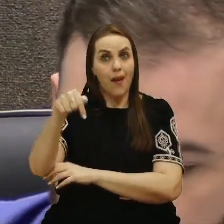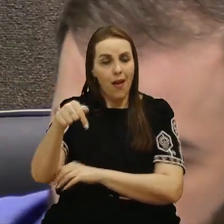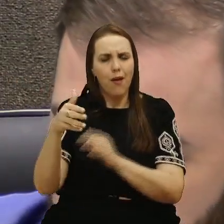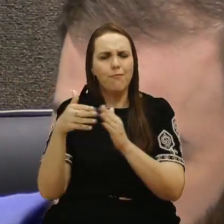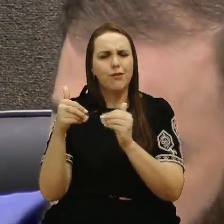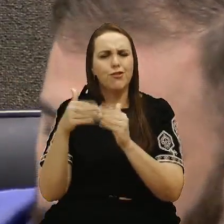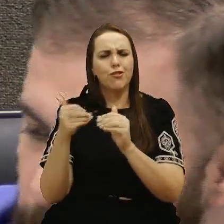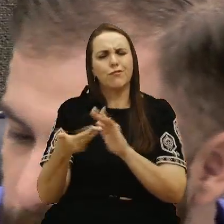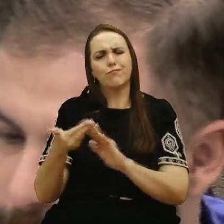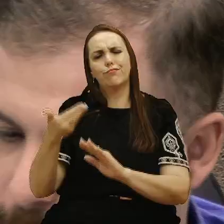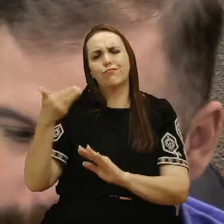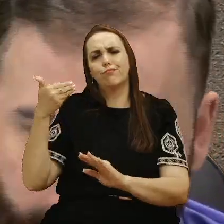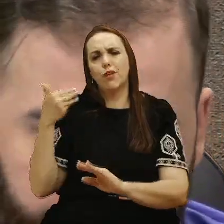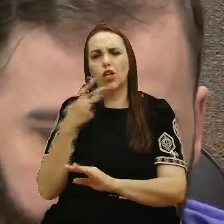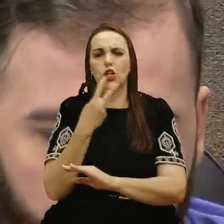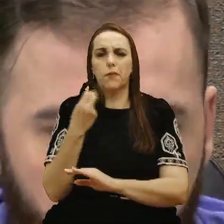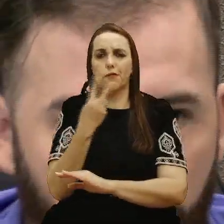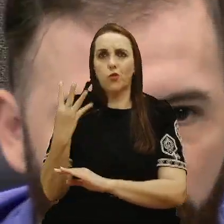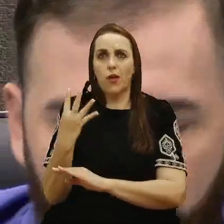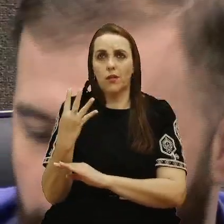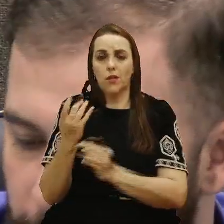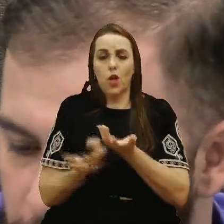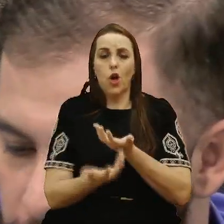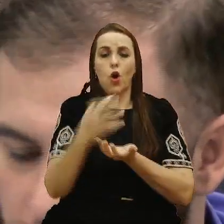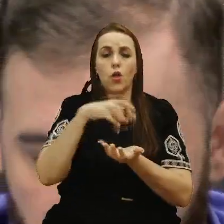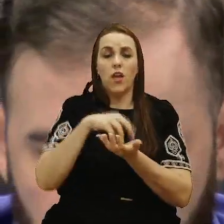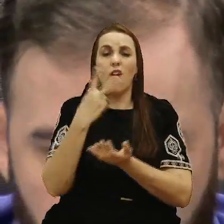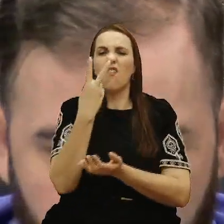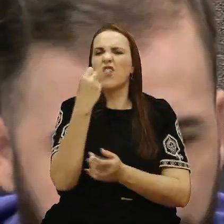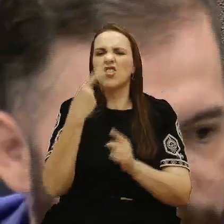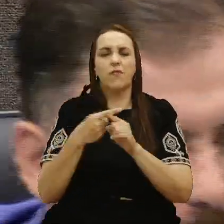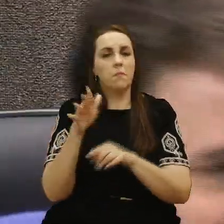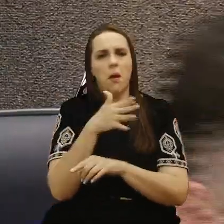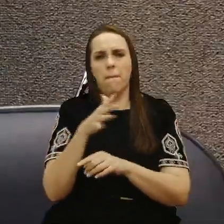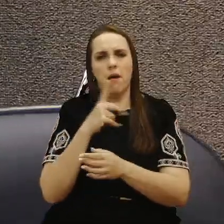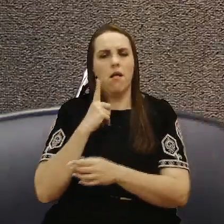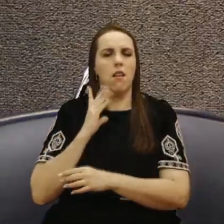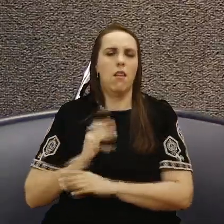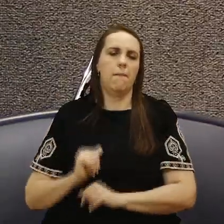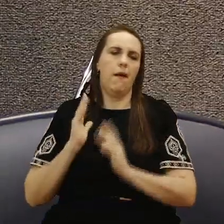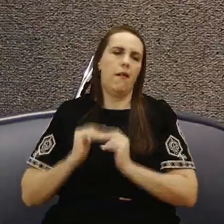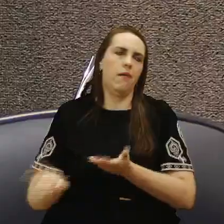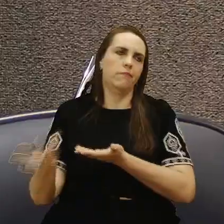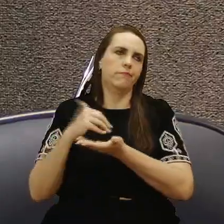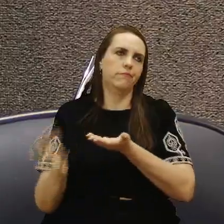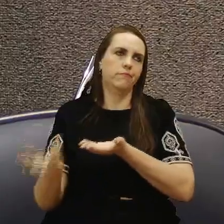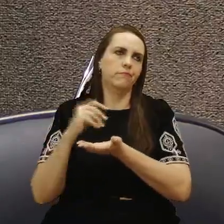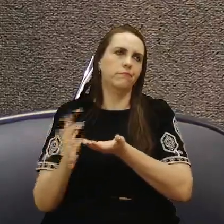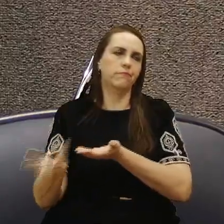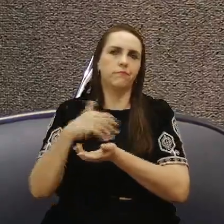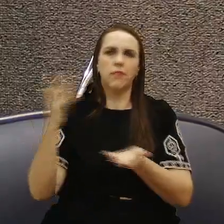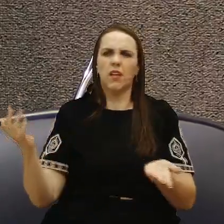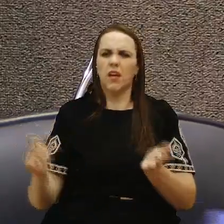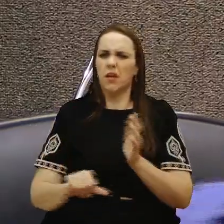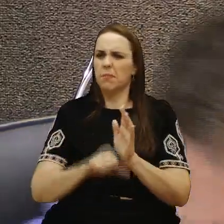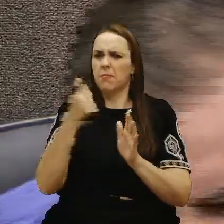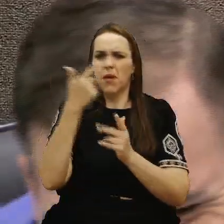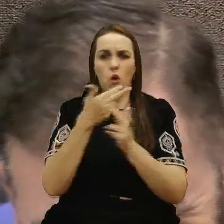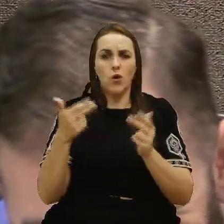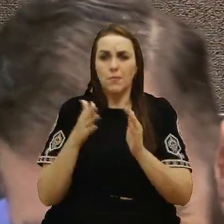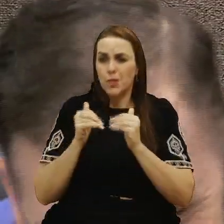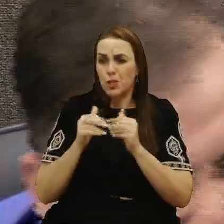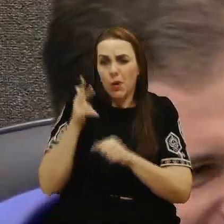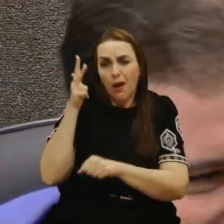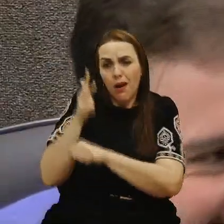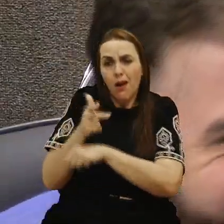nossa antes de 2024. A Codeca já foi 20 vezes limpar lá. E a primeira coisa que a gente pediu lá, vereador D'Ambrosio, era uma câmera. Por